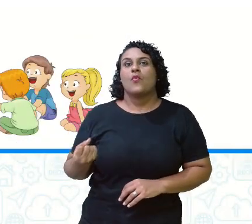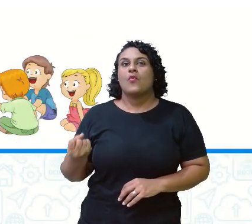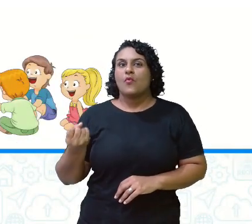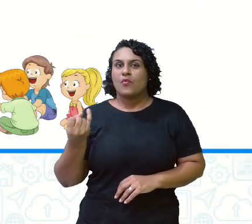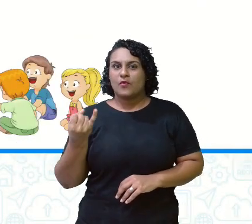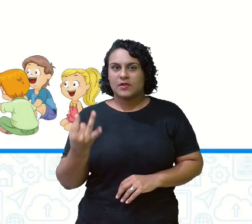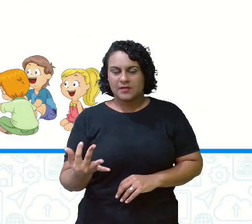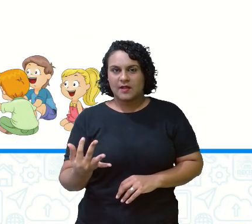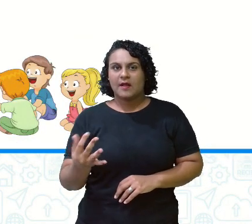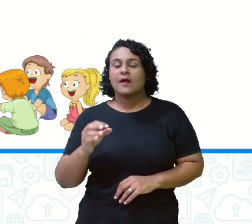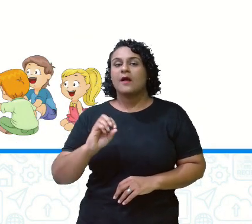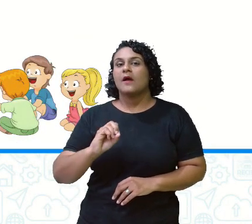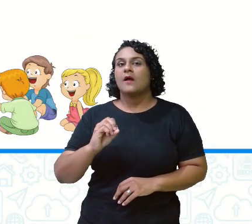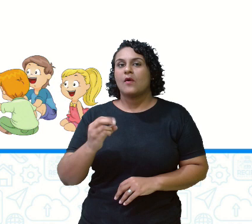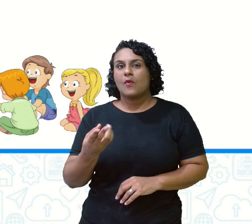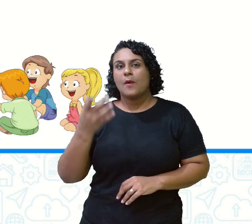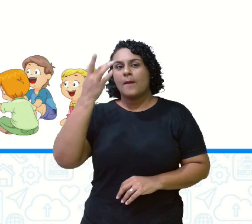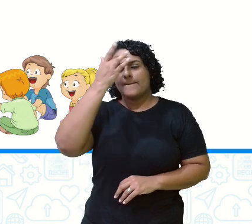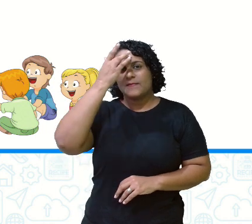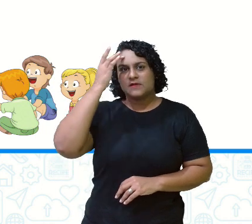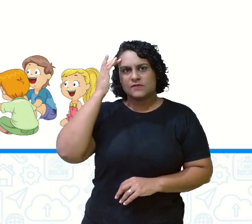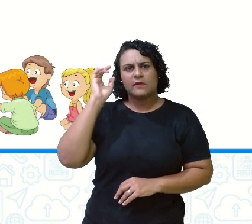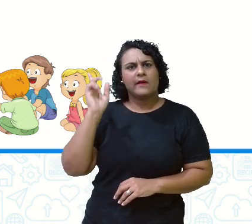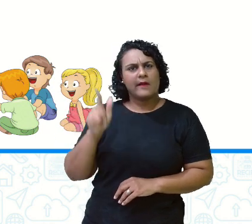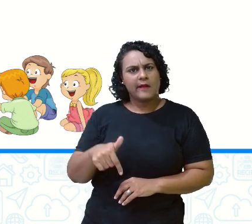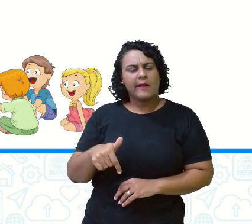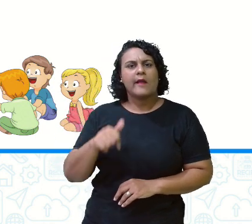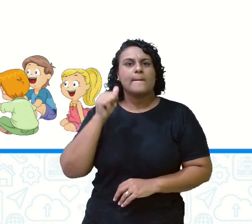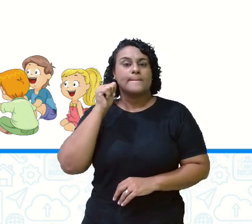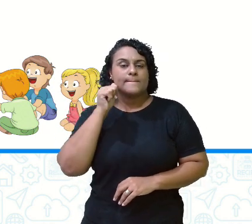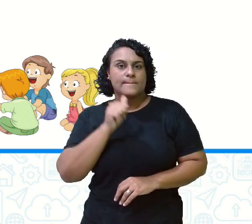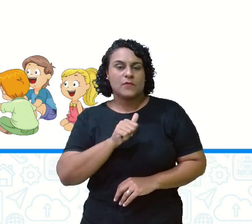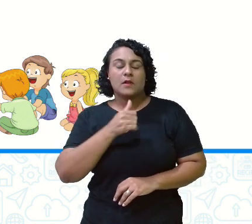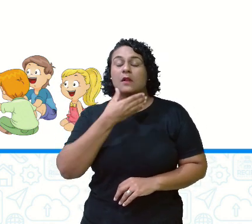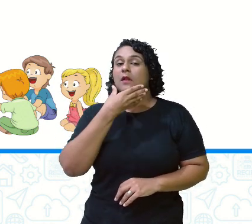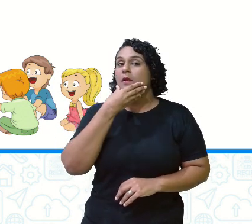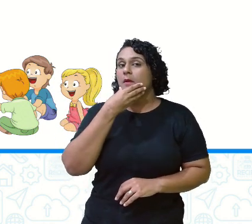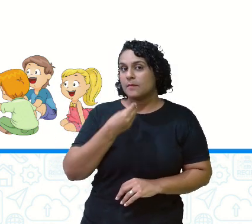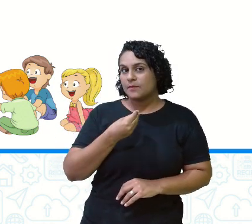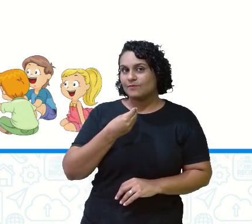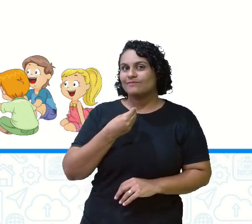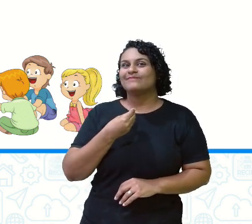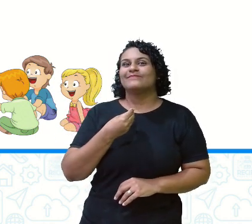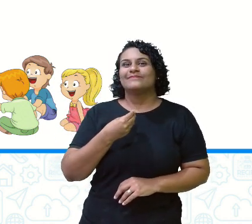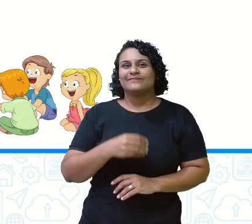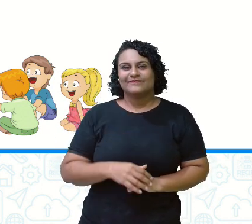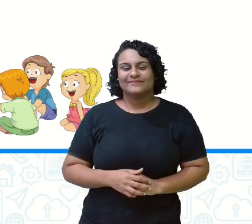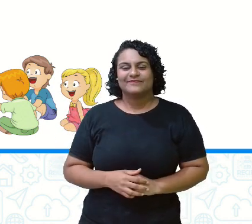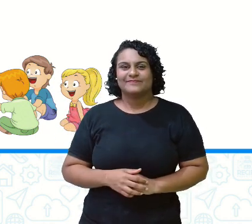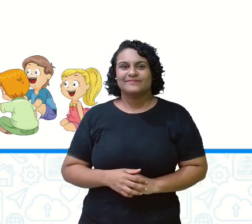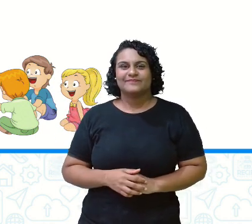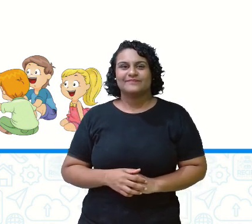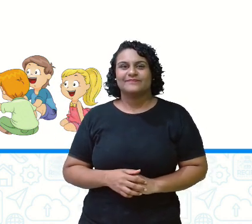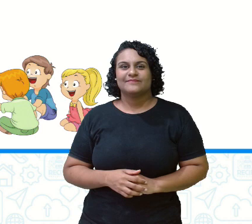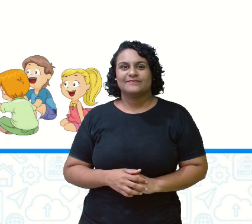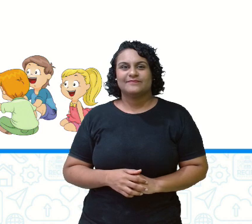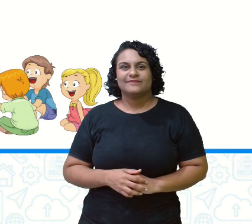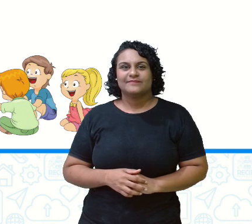em pessoas, se é do gênero masculino ou do gênero feminino.